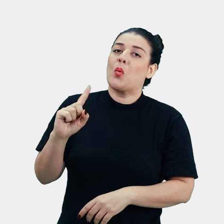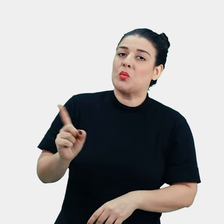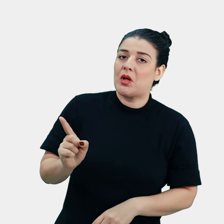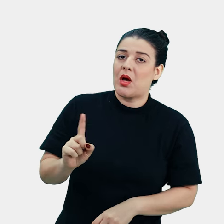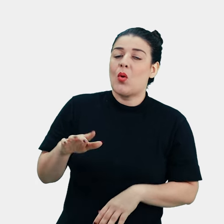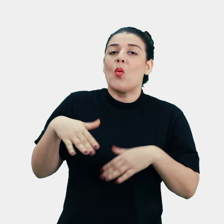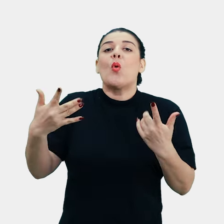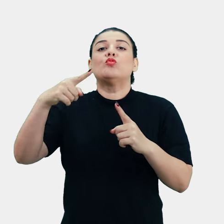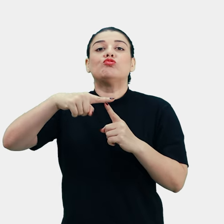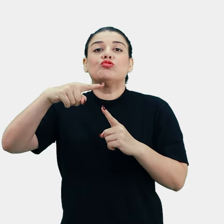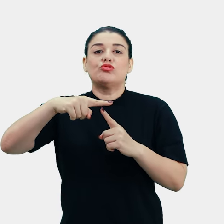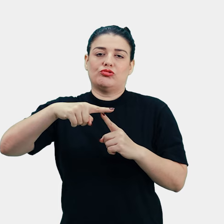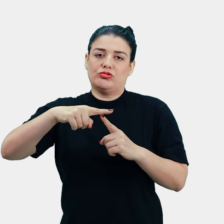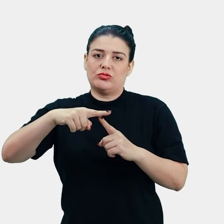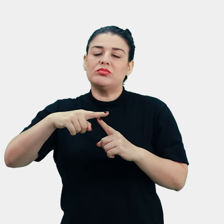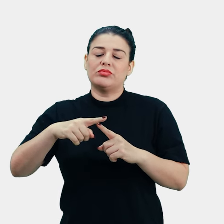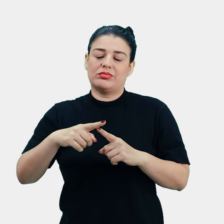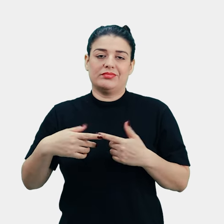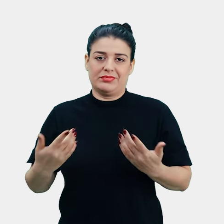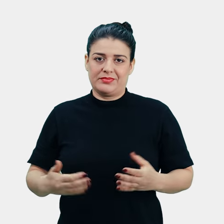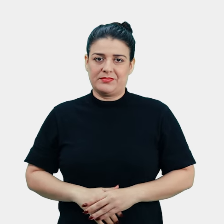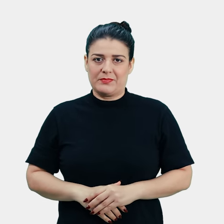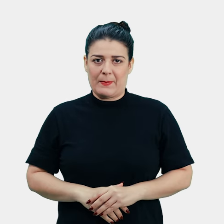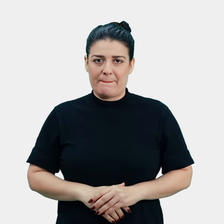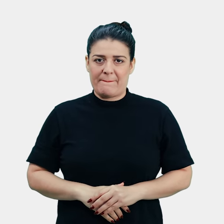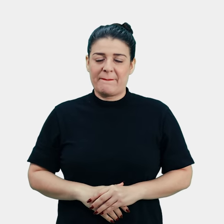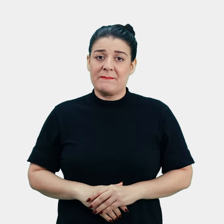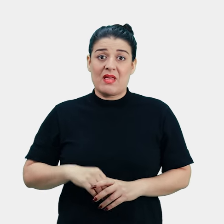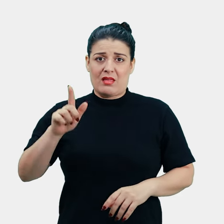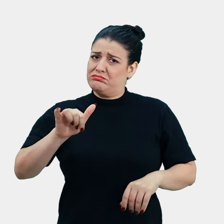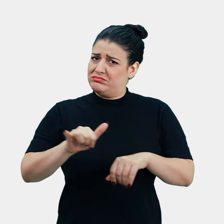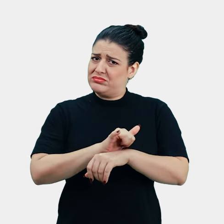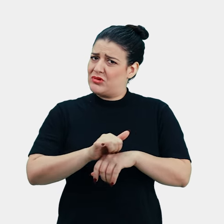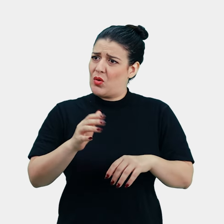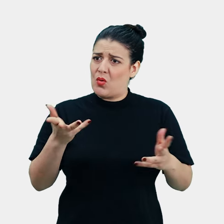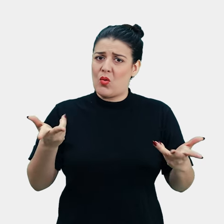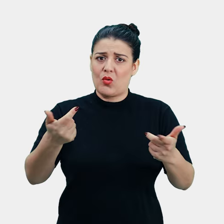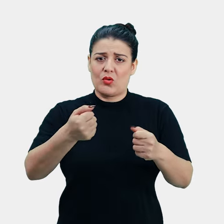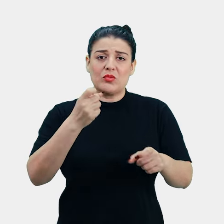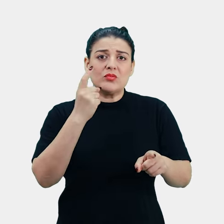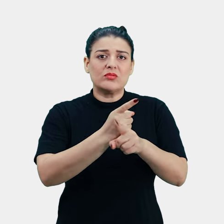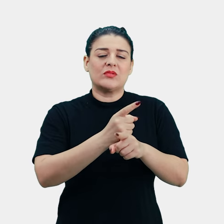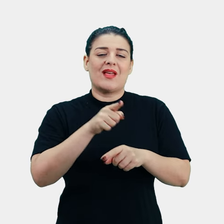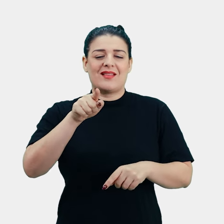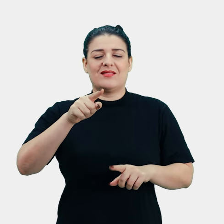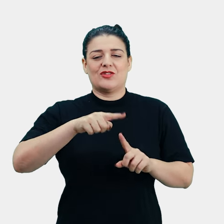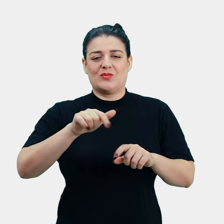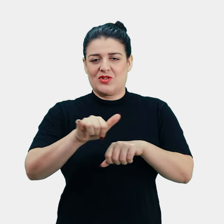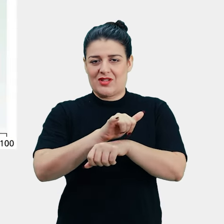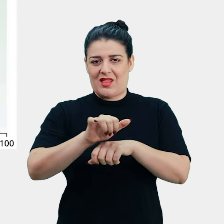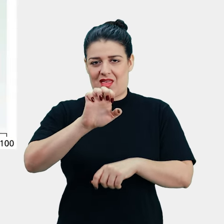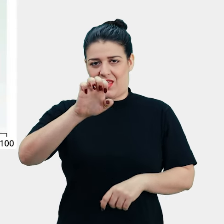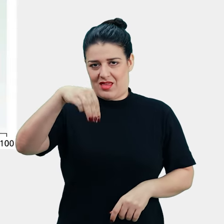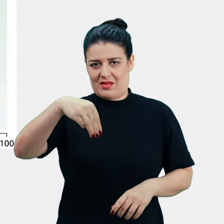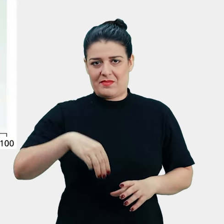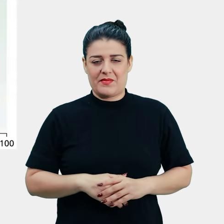pode ser um tumor, né, um câncer, enfim, tá? É uma aplicação bem interessante da técnica de espectrometria de massas.